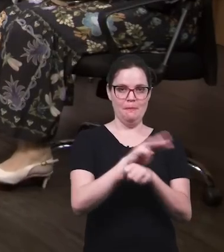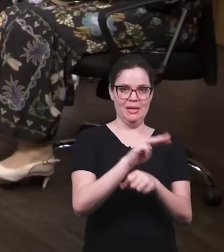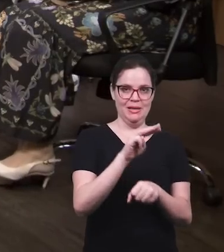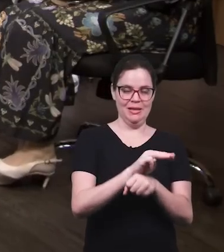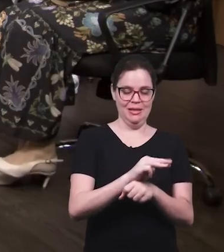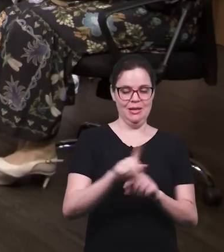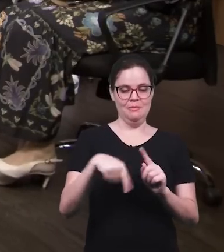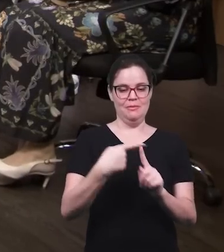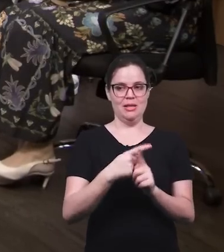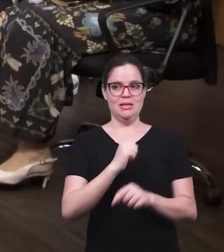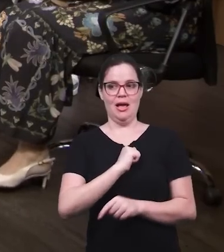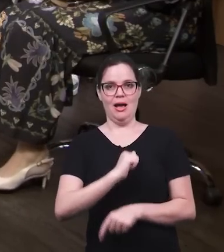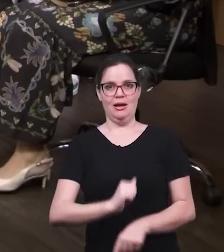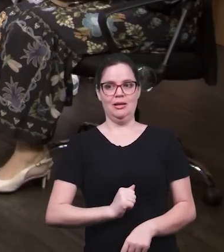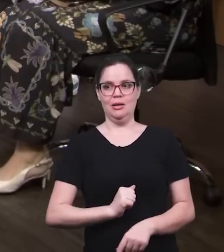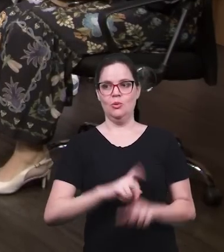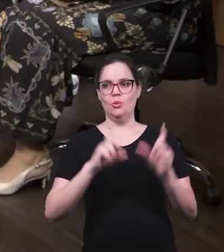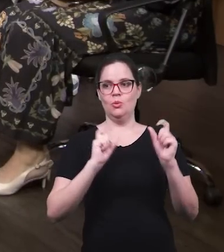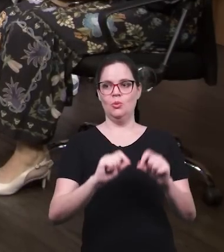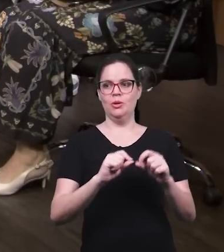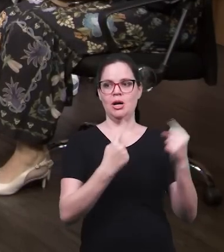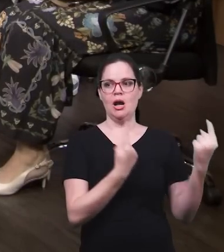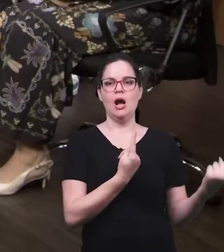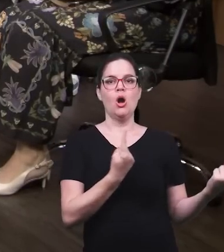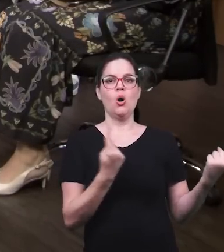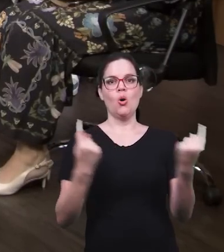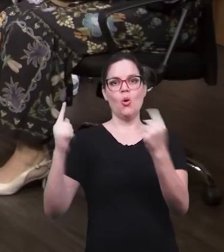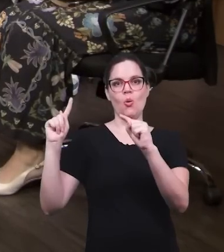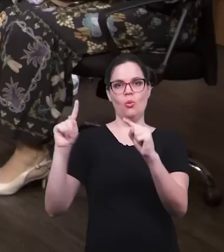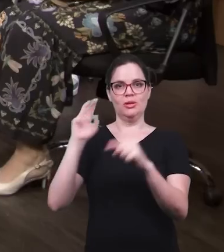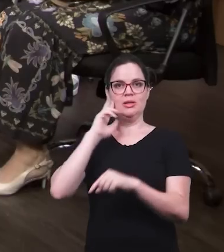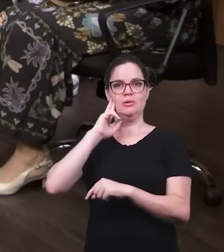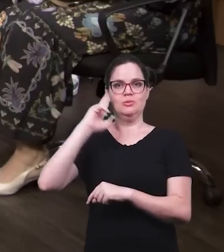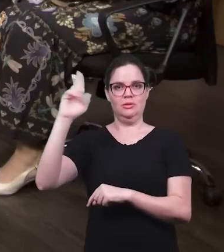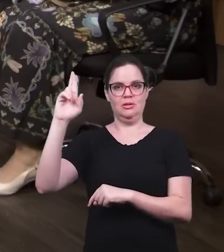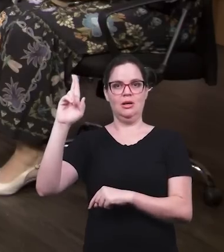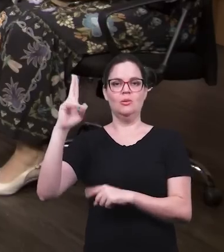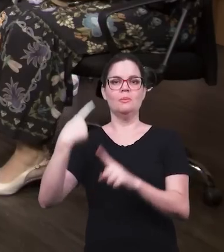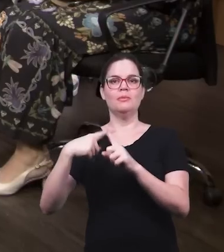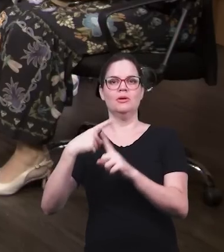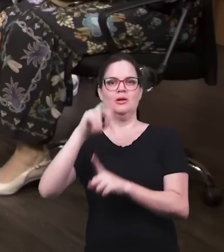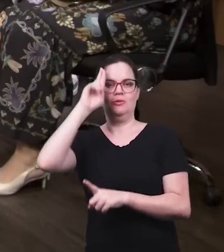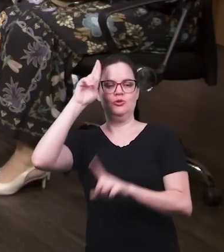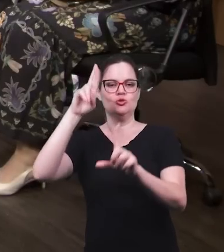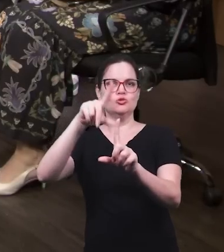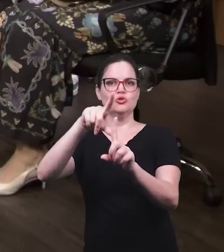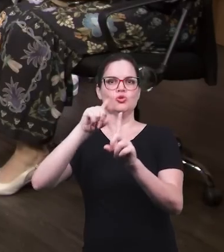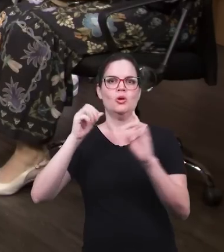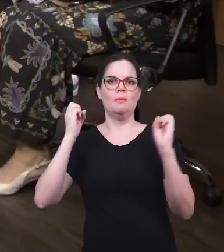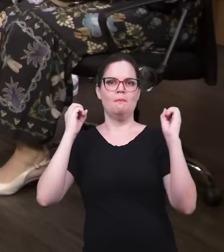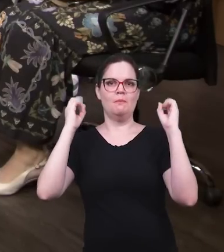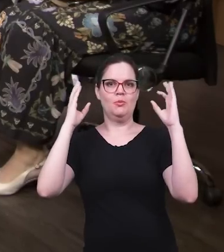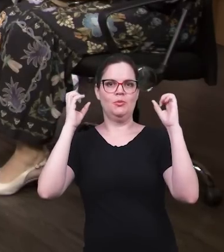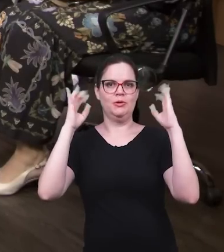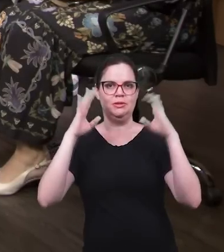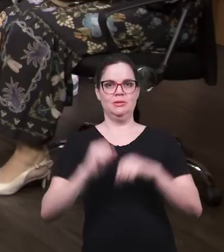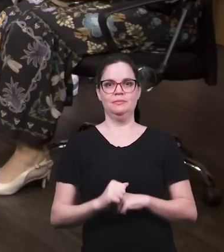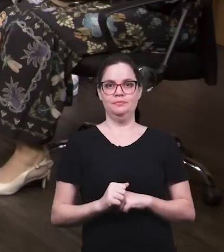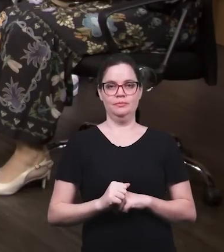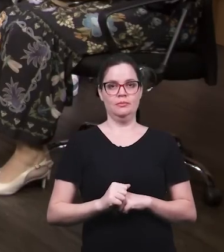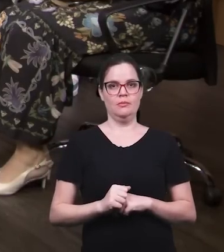e Arão se rebelaram contra o governo do Senhor, que estava em Moisés,